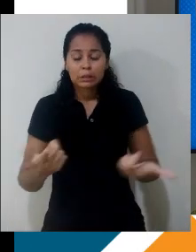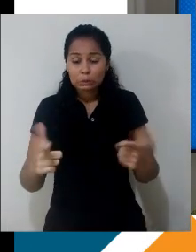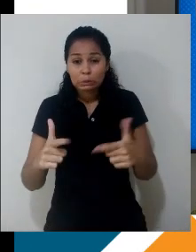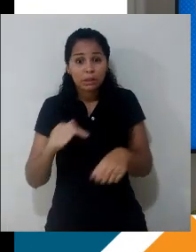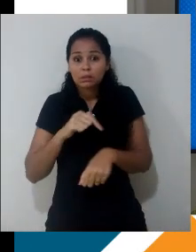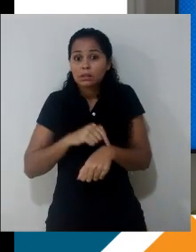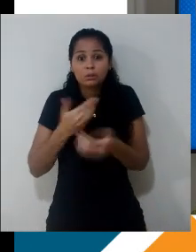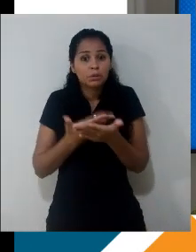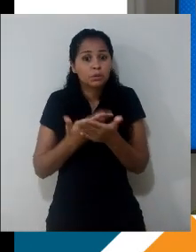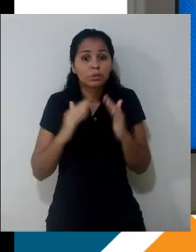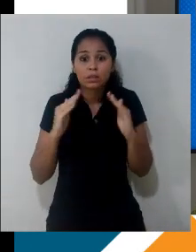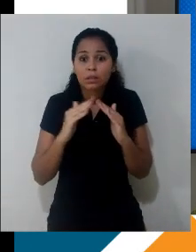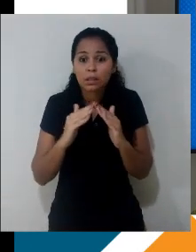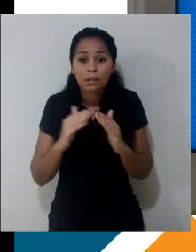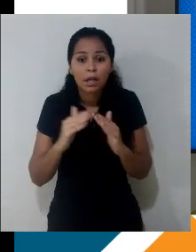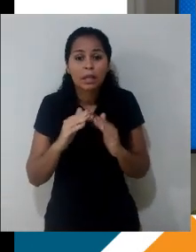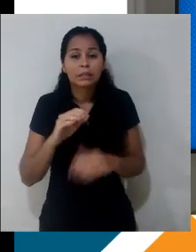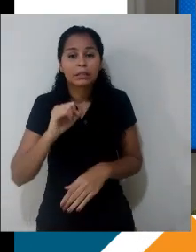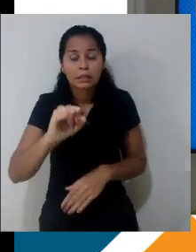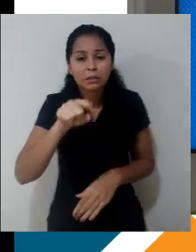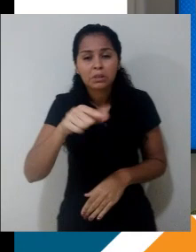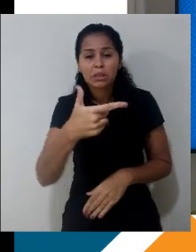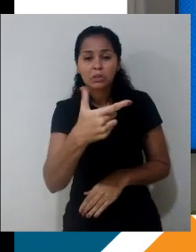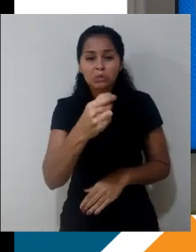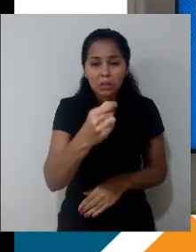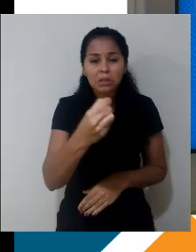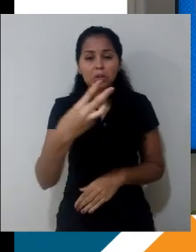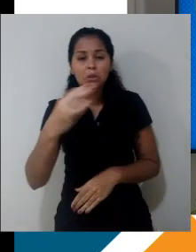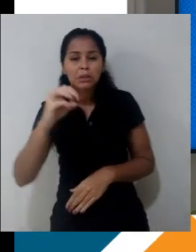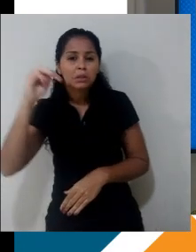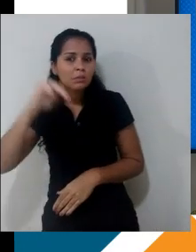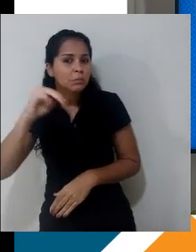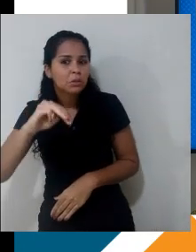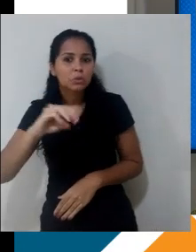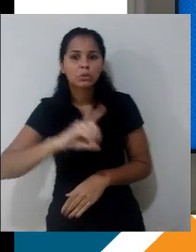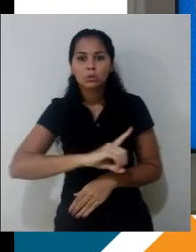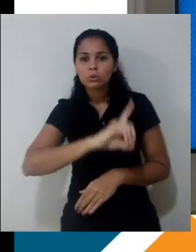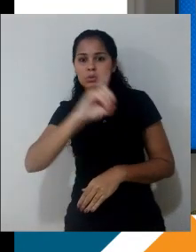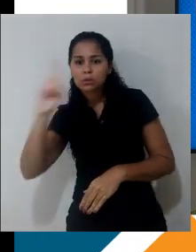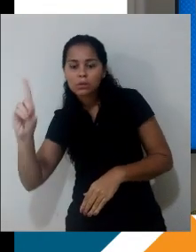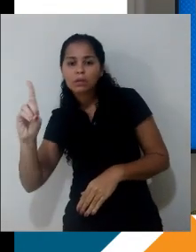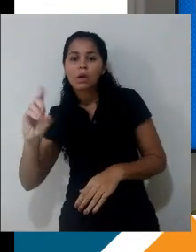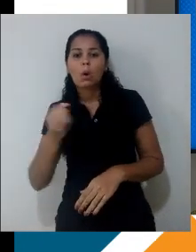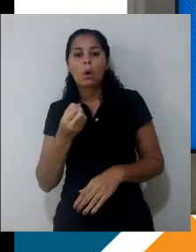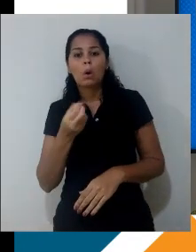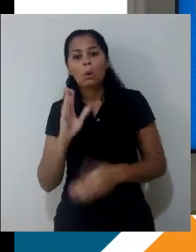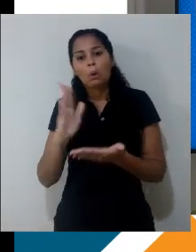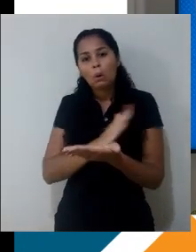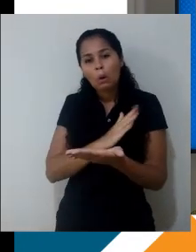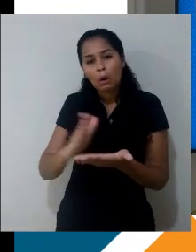tempo para estudar em casa. Se você tem às vezes 20 minutos, 30 minutos por dia ou algumas vezes na